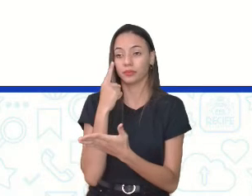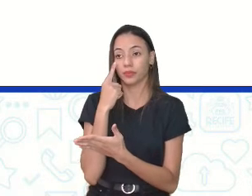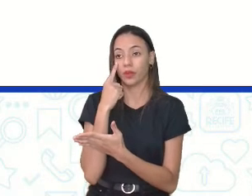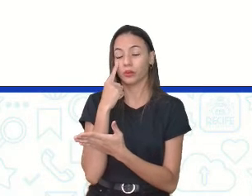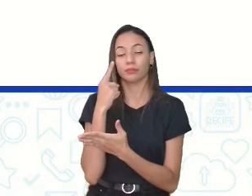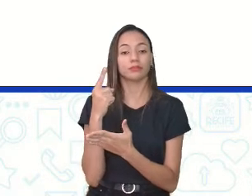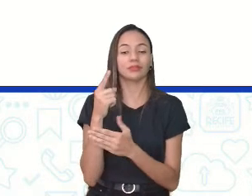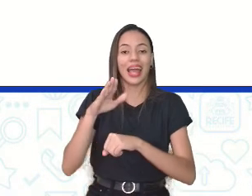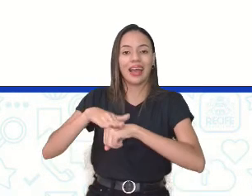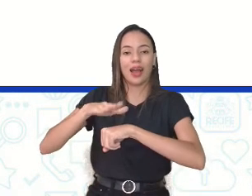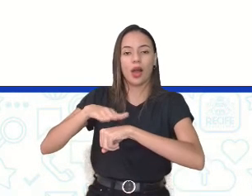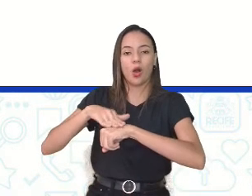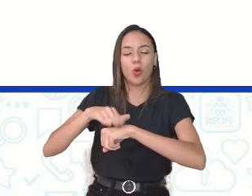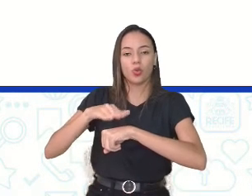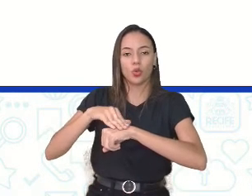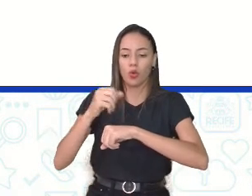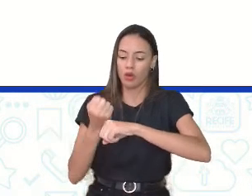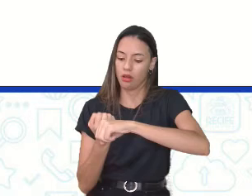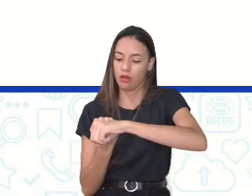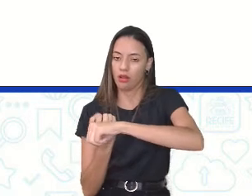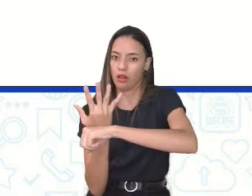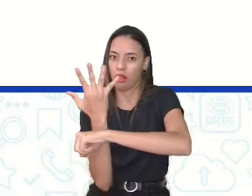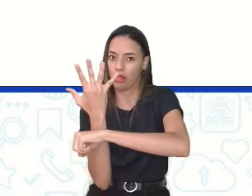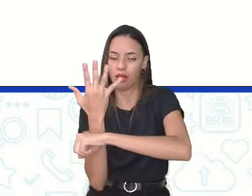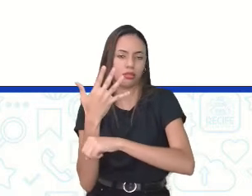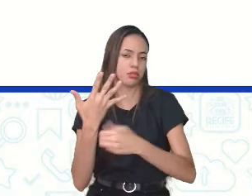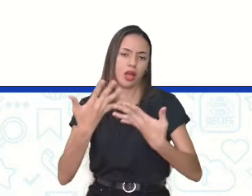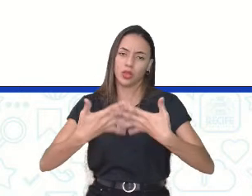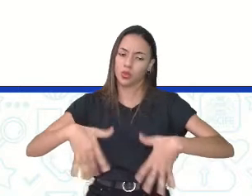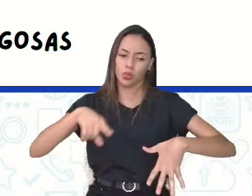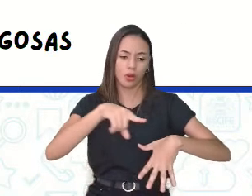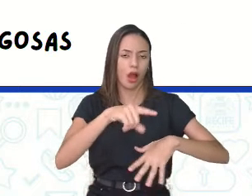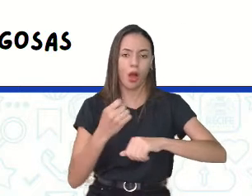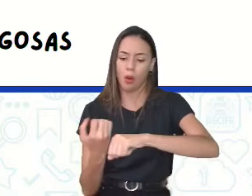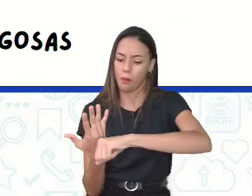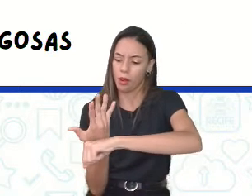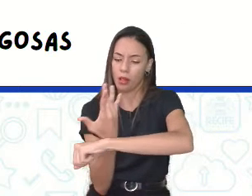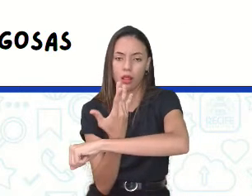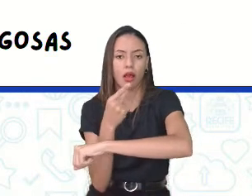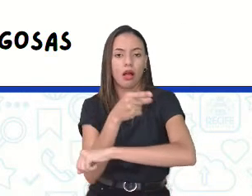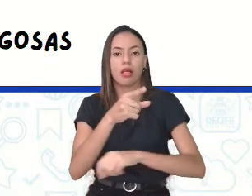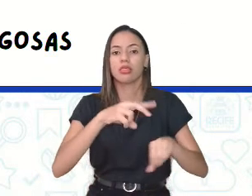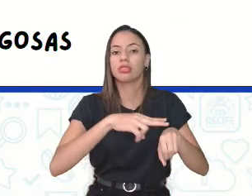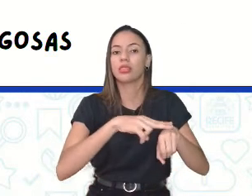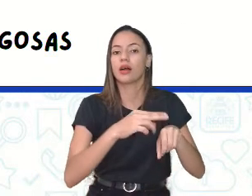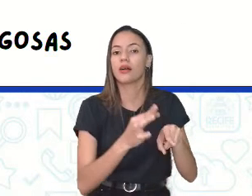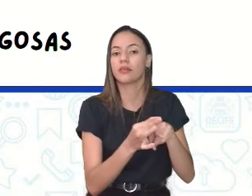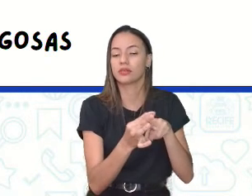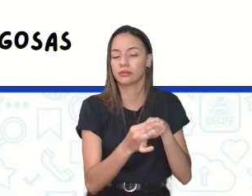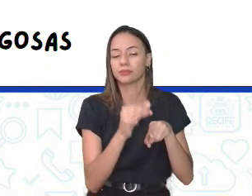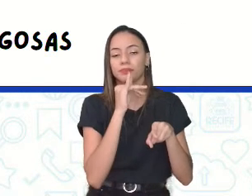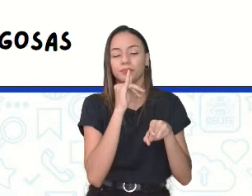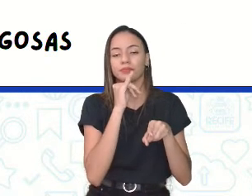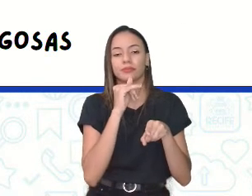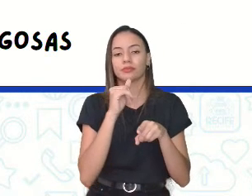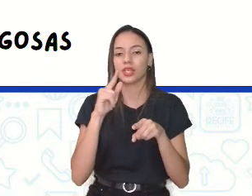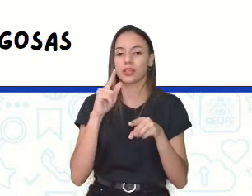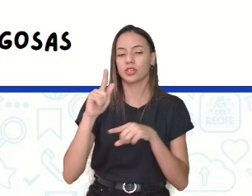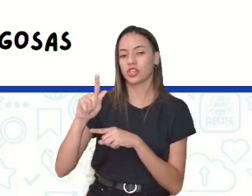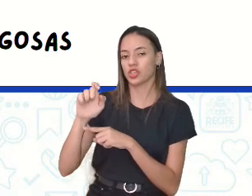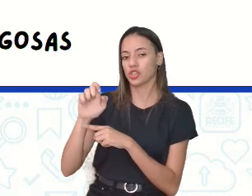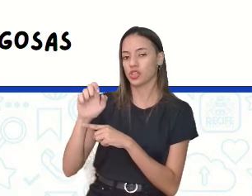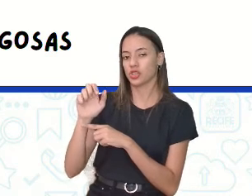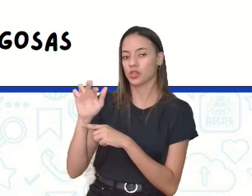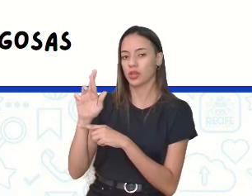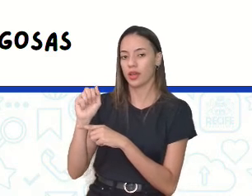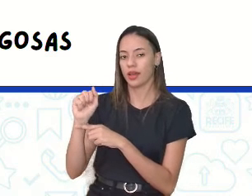Havendo a autofecundação, que é o natural da ervilha, o que é que aconteceu? Na geração F2,